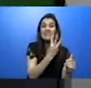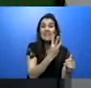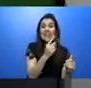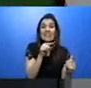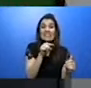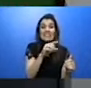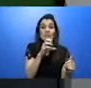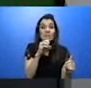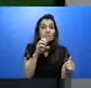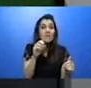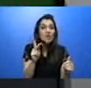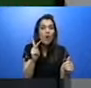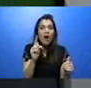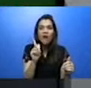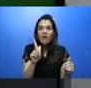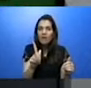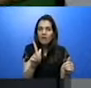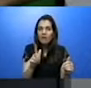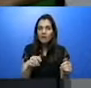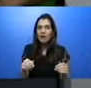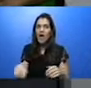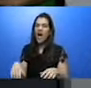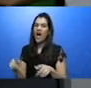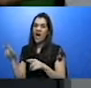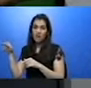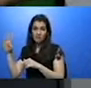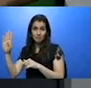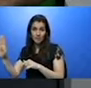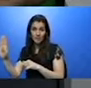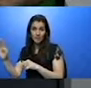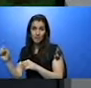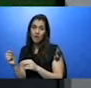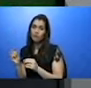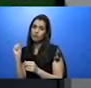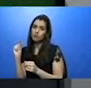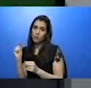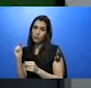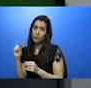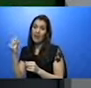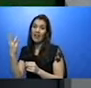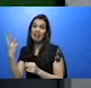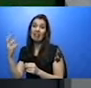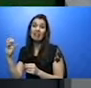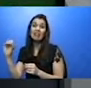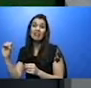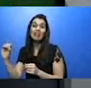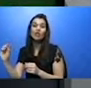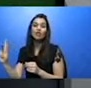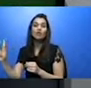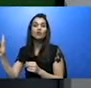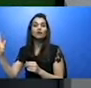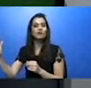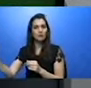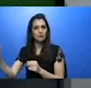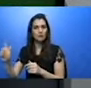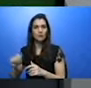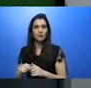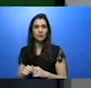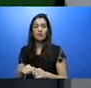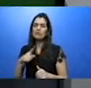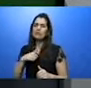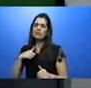Balança B. Esta balança permite pesar até 30 quilos, né? Tem outros tipos de balança também,